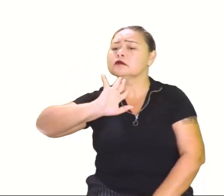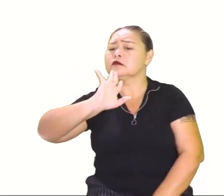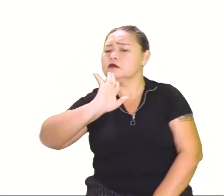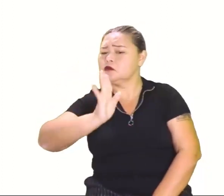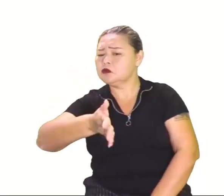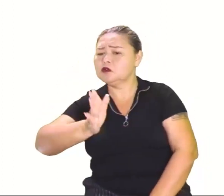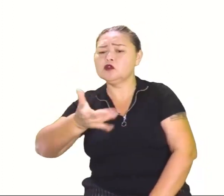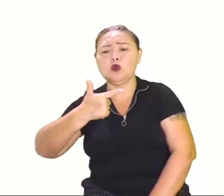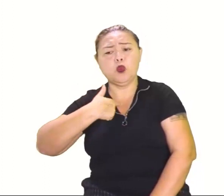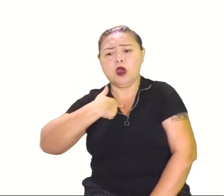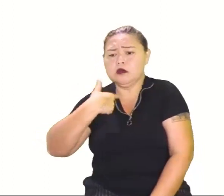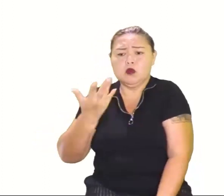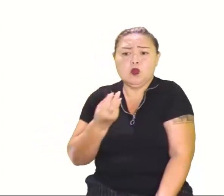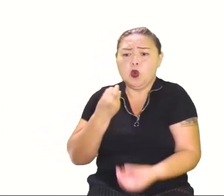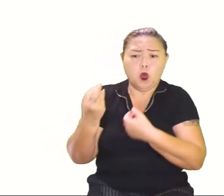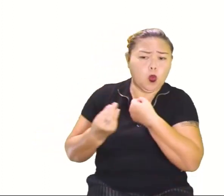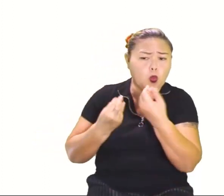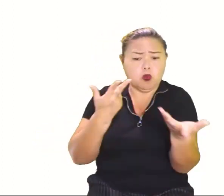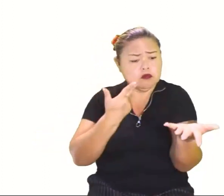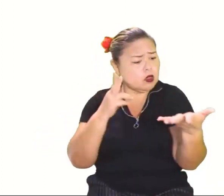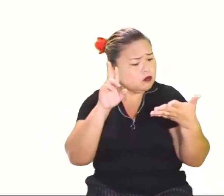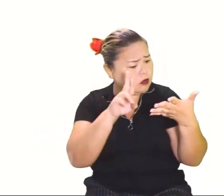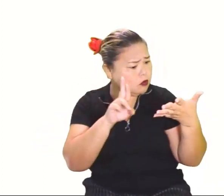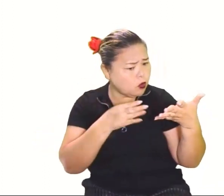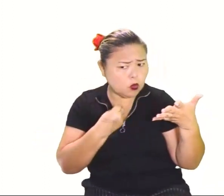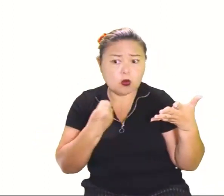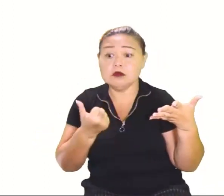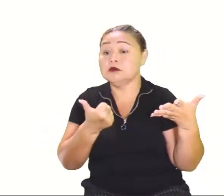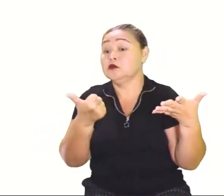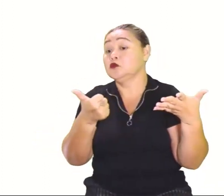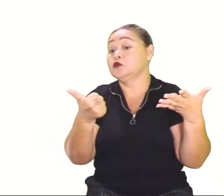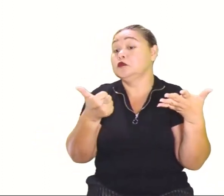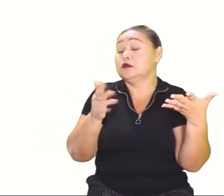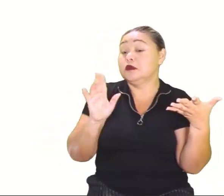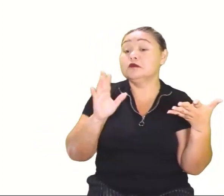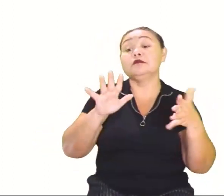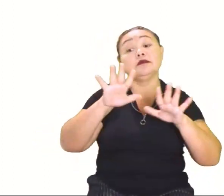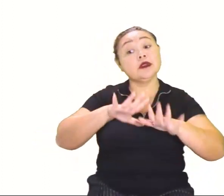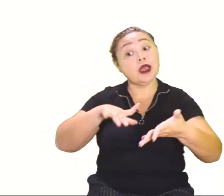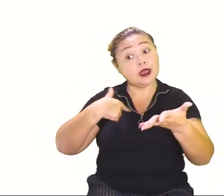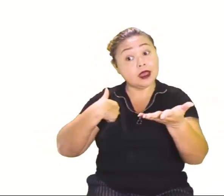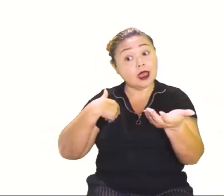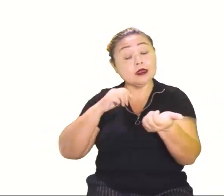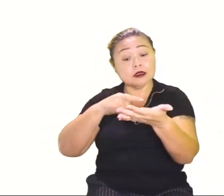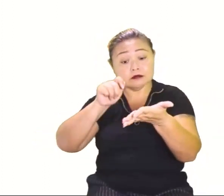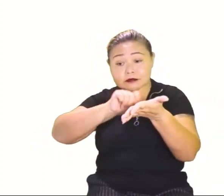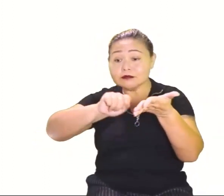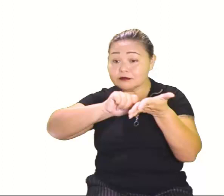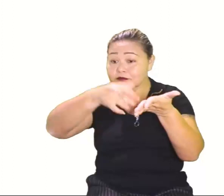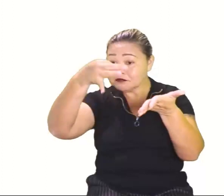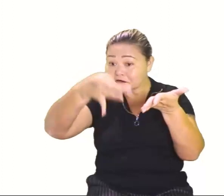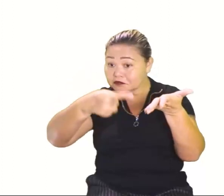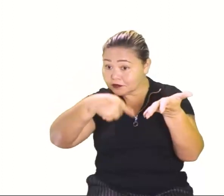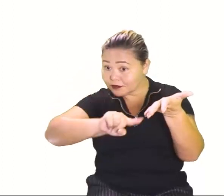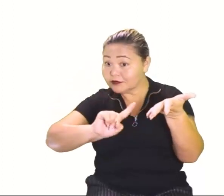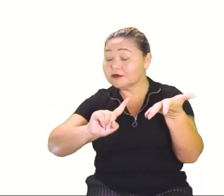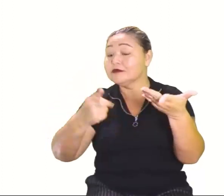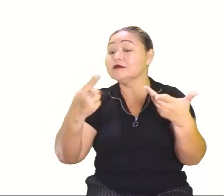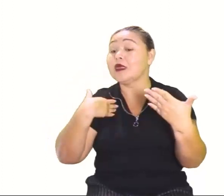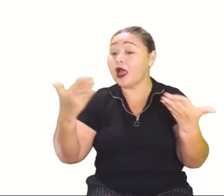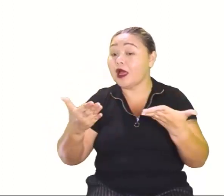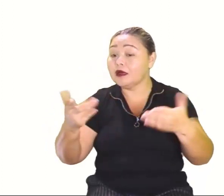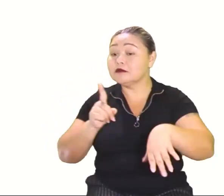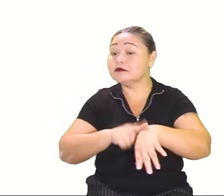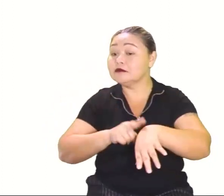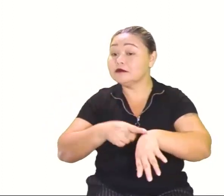e falava assim, não é possível, não tem como, não tem a resposta no gabarito, tudo bem, a gente conserta aqui ao vivo. Certinho?